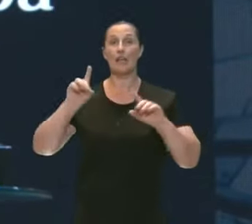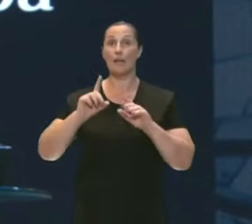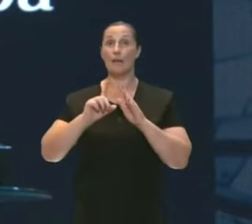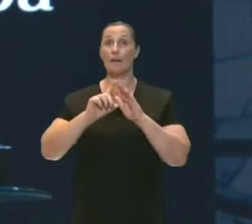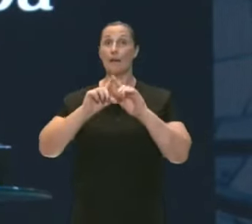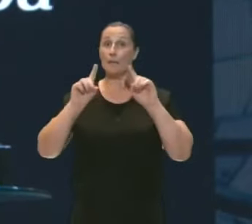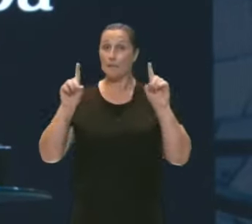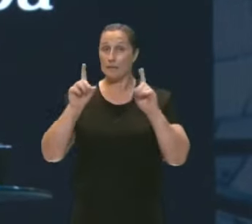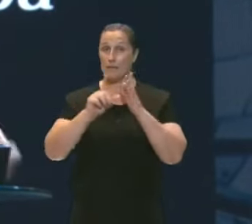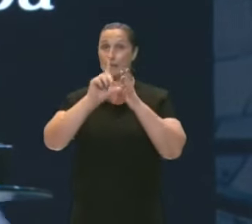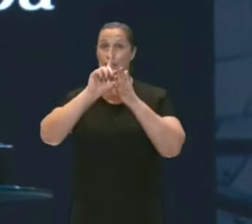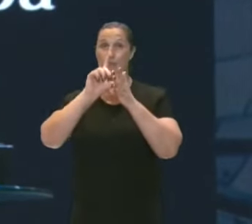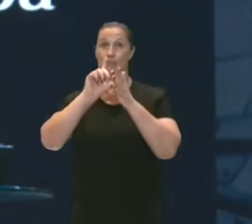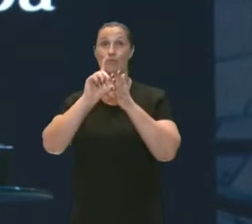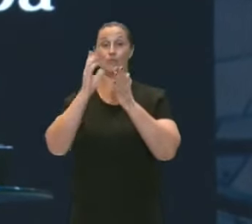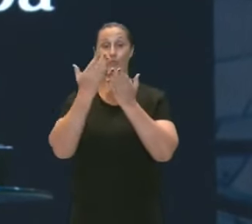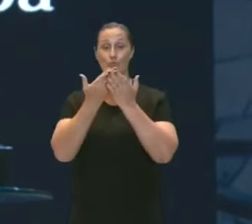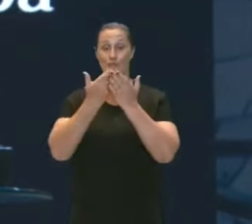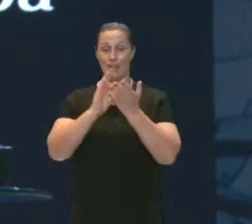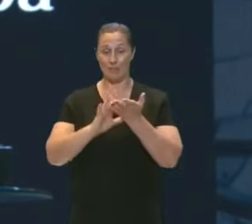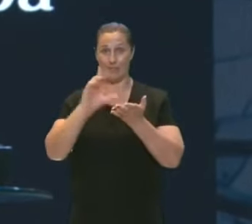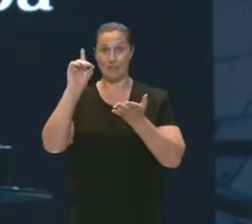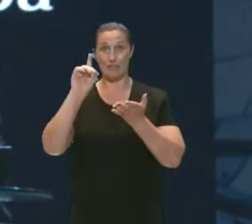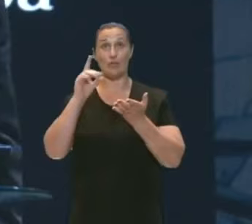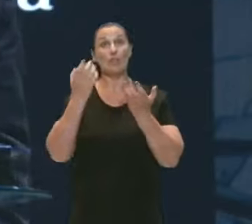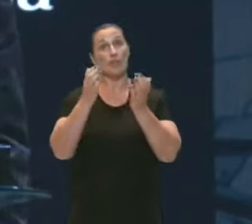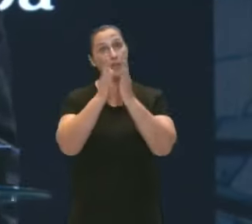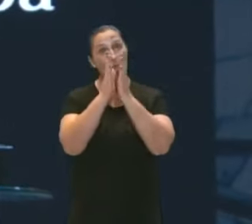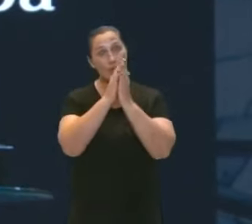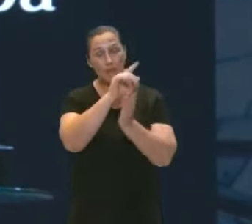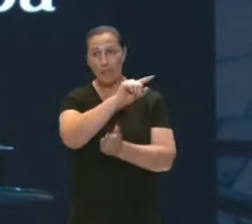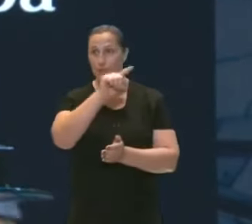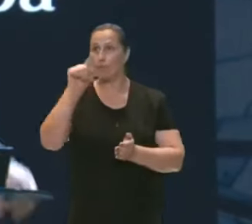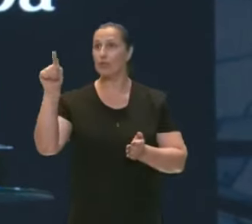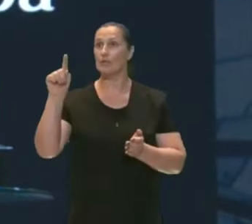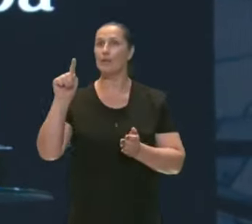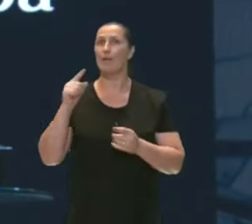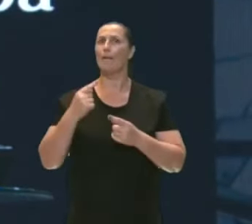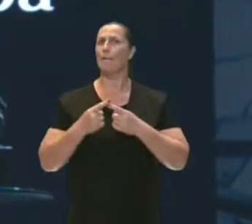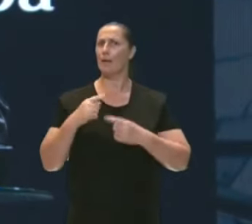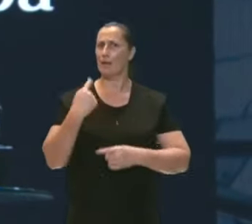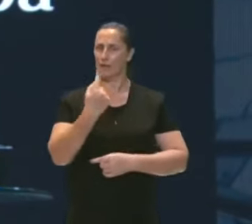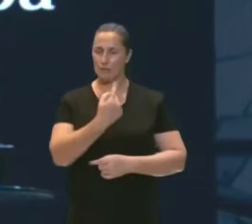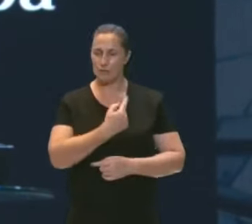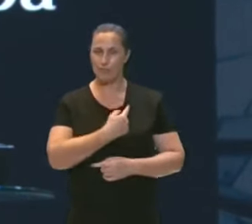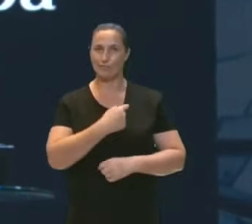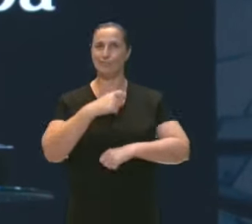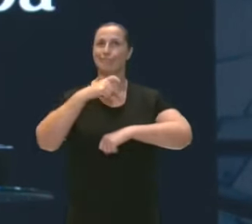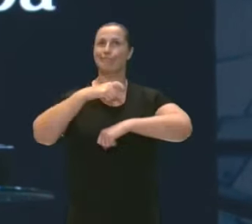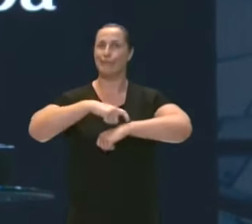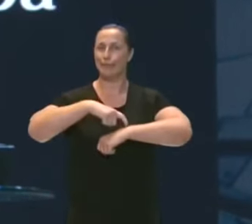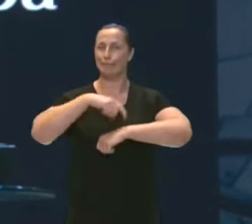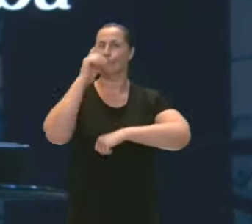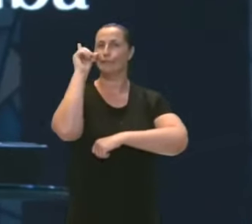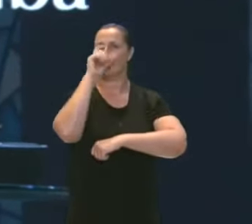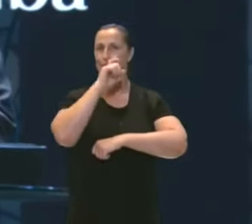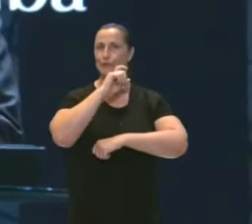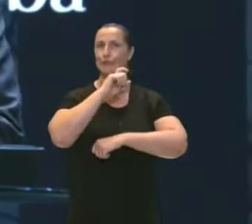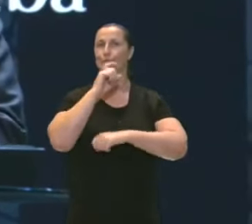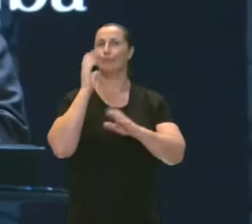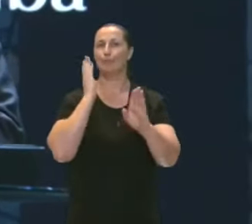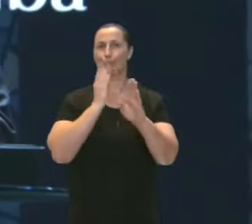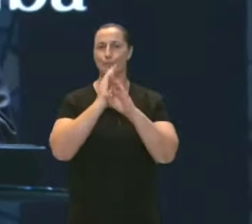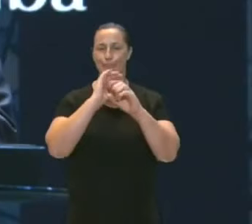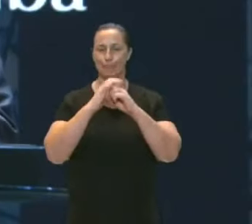de Deus, eu queria orar com você, porque nós estamos passando por um tempo novamente delicado, não é?